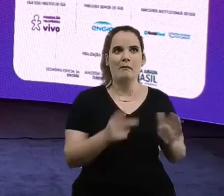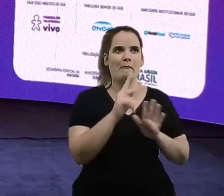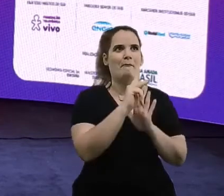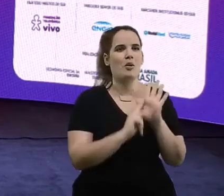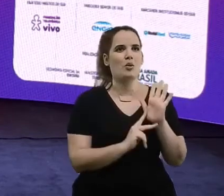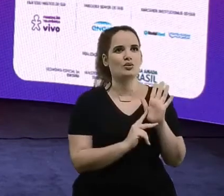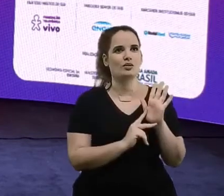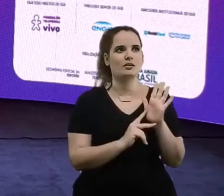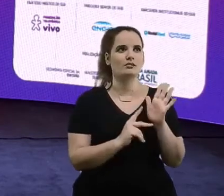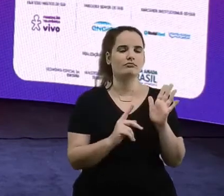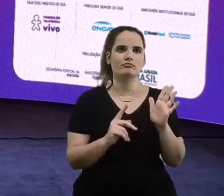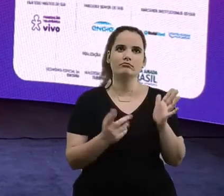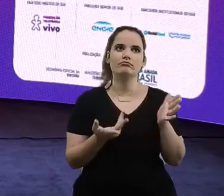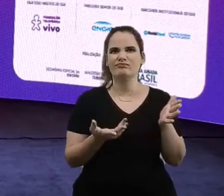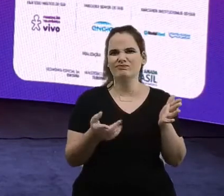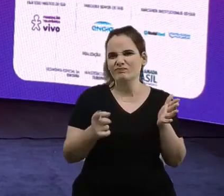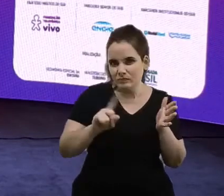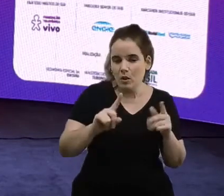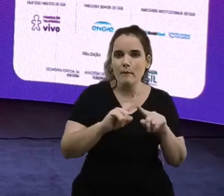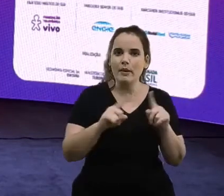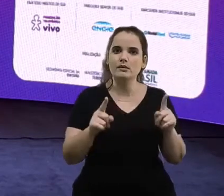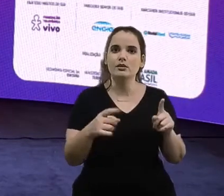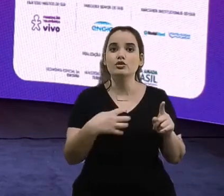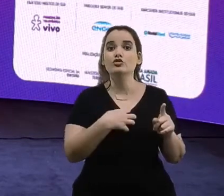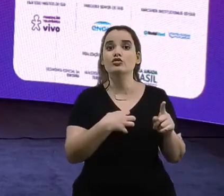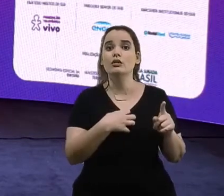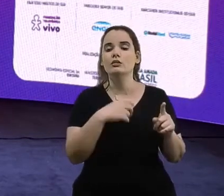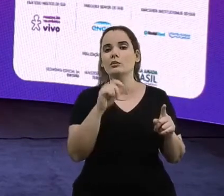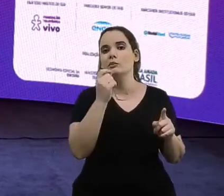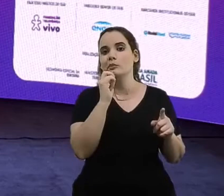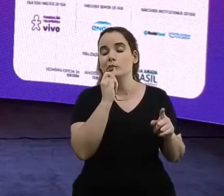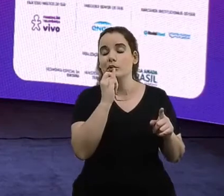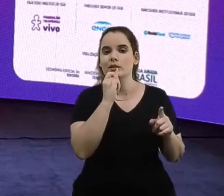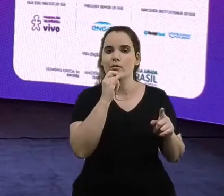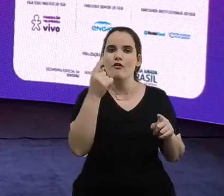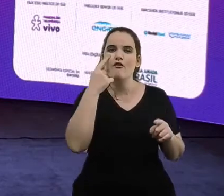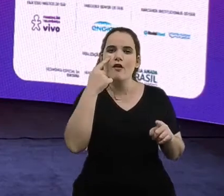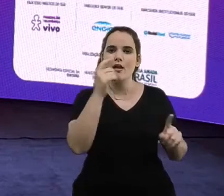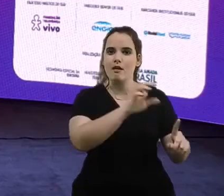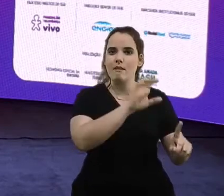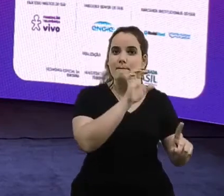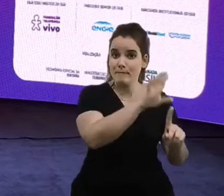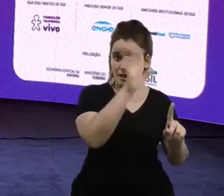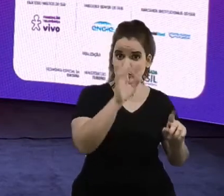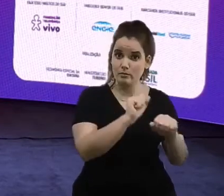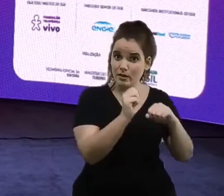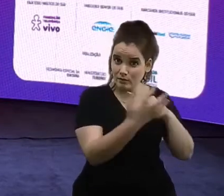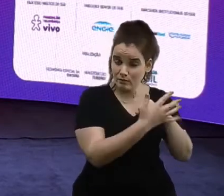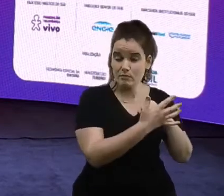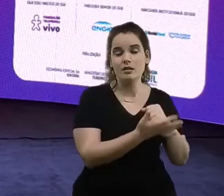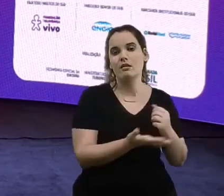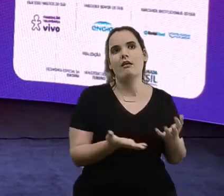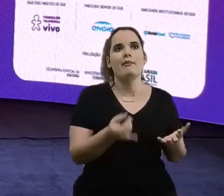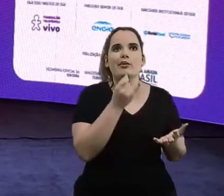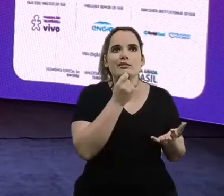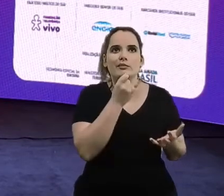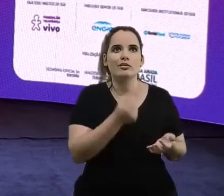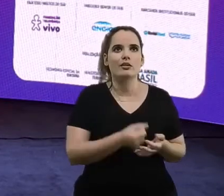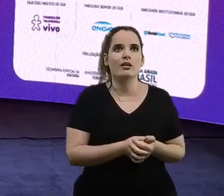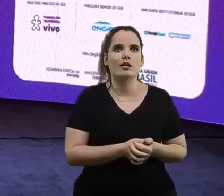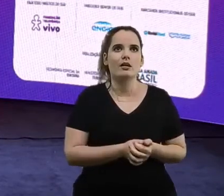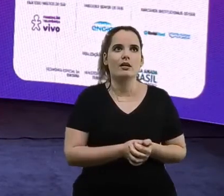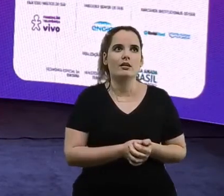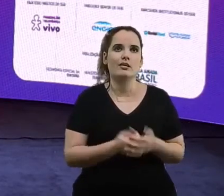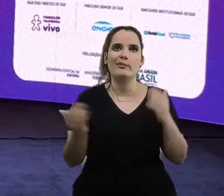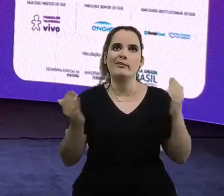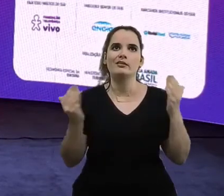deste projeto, mas uma forma de medir o impacto da pandemia é perceber, por exemplo, fazer uma correlação entre